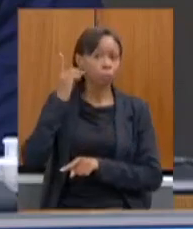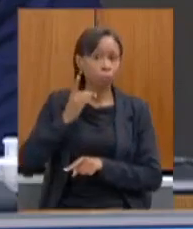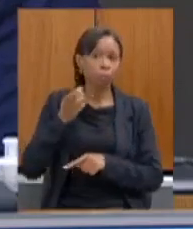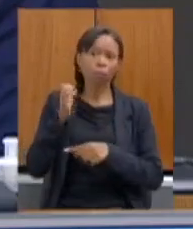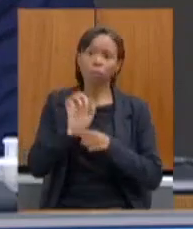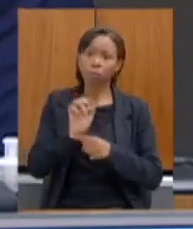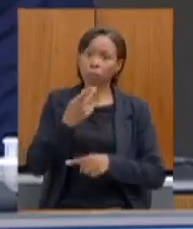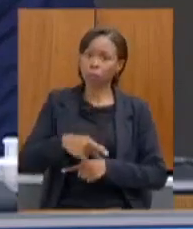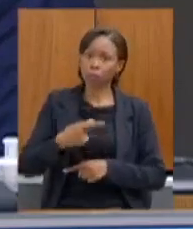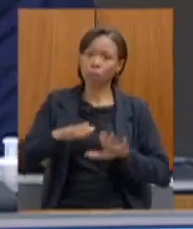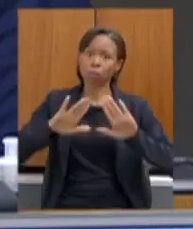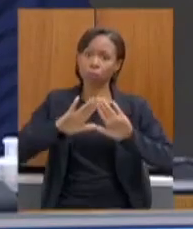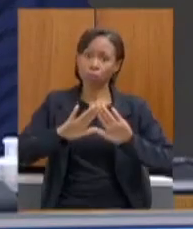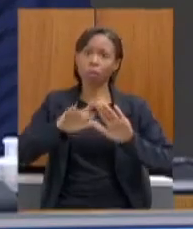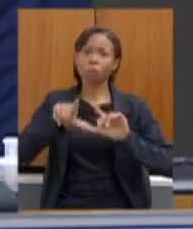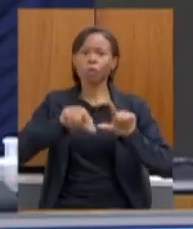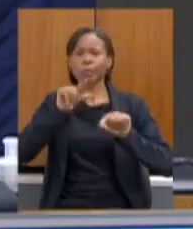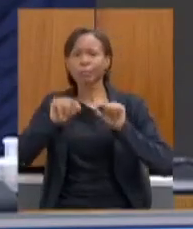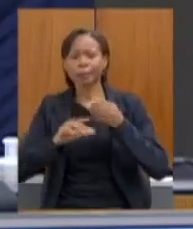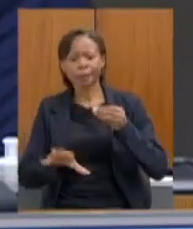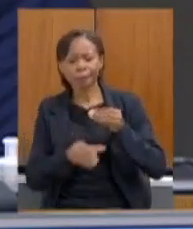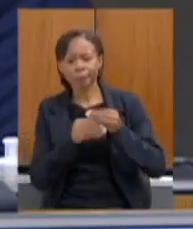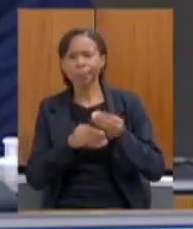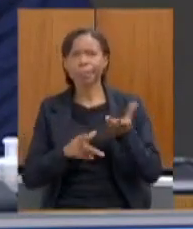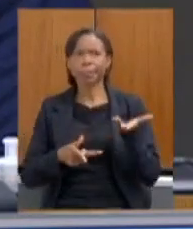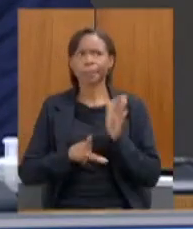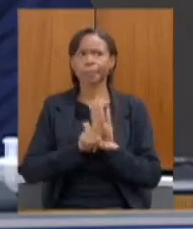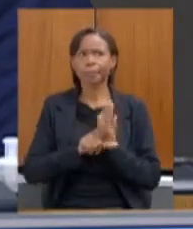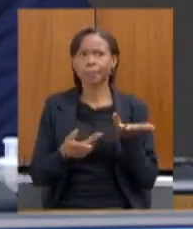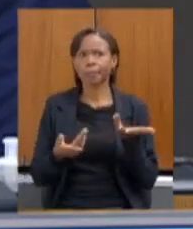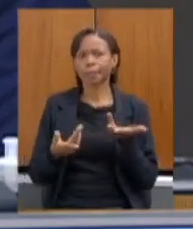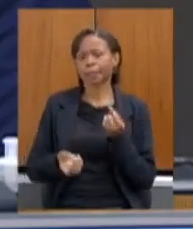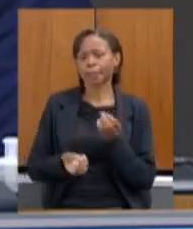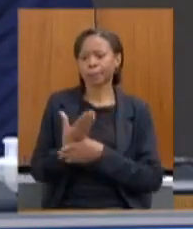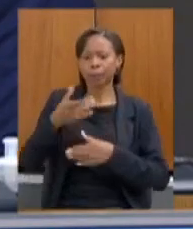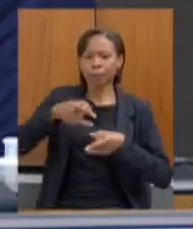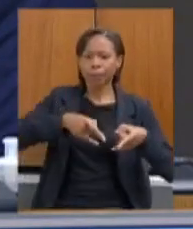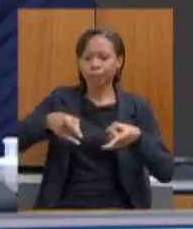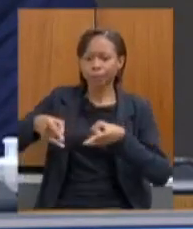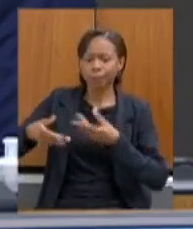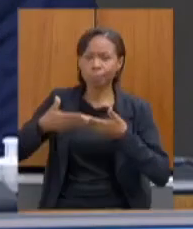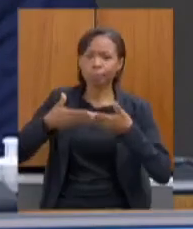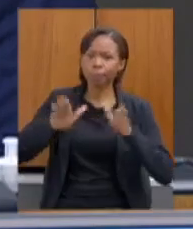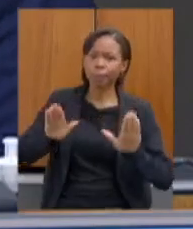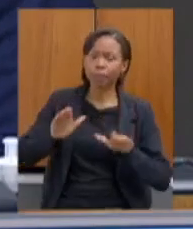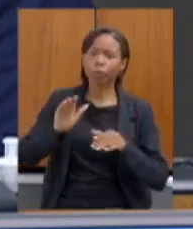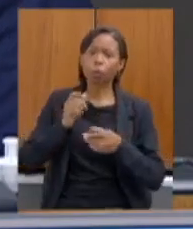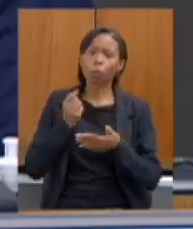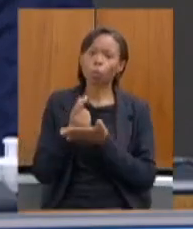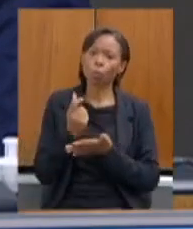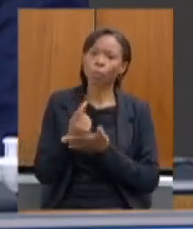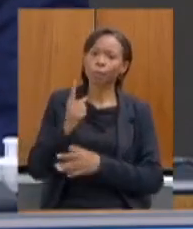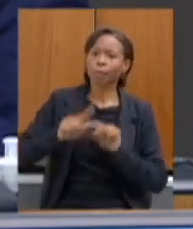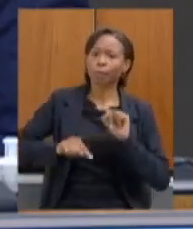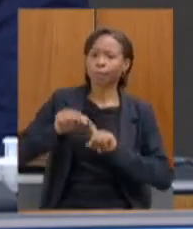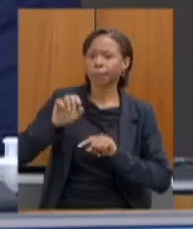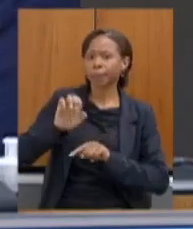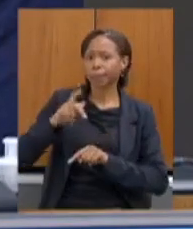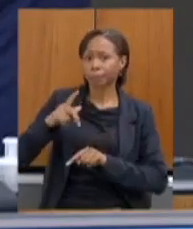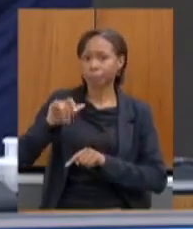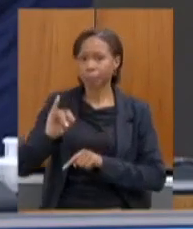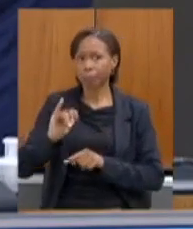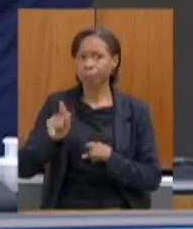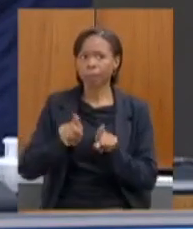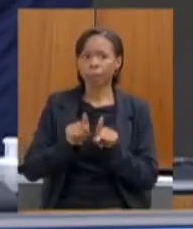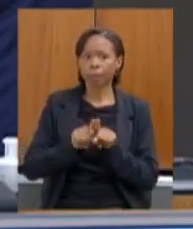Legislativa, para indicação de menores parlamentares, para abertura de novos leitos, compras de EPI, pagamento de espaço nos